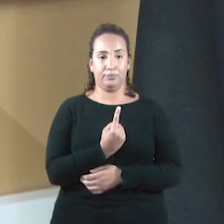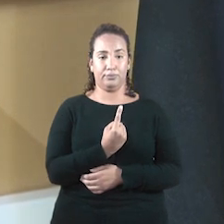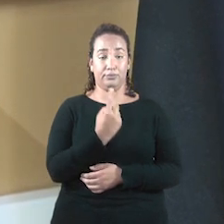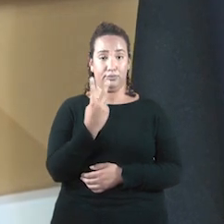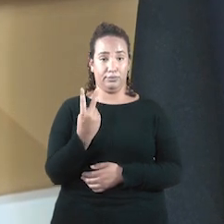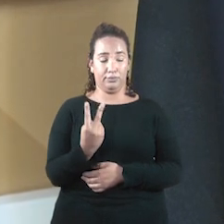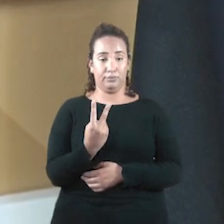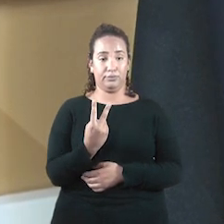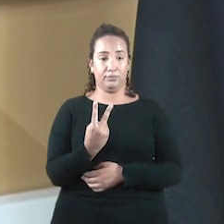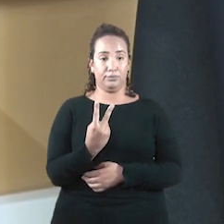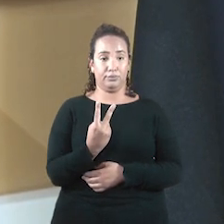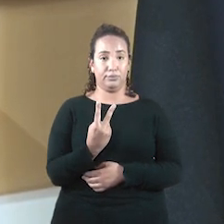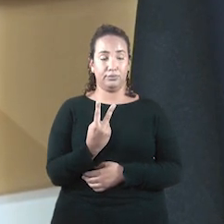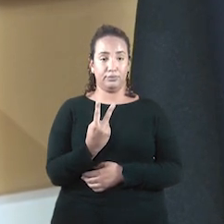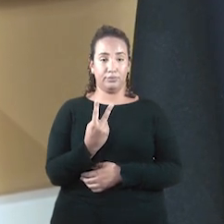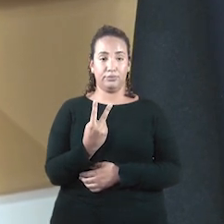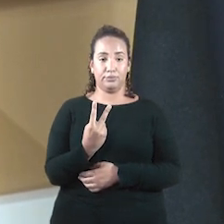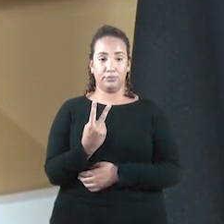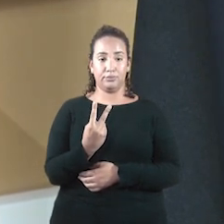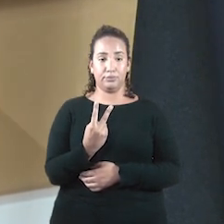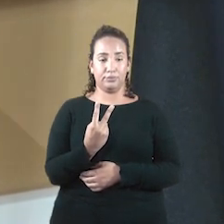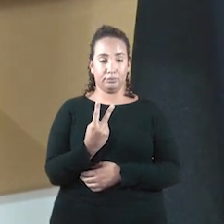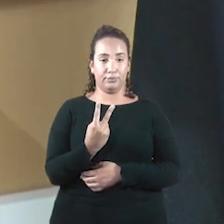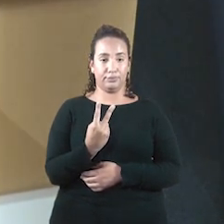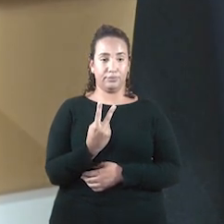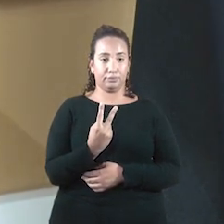2 lápis,